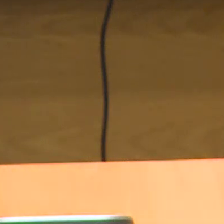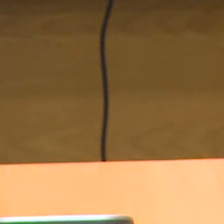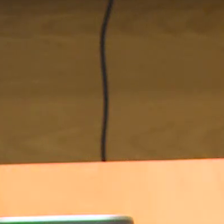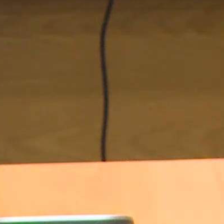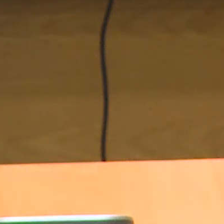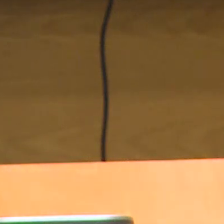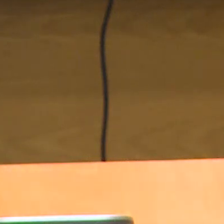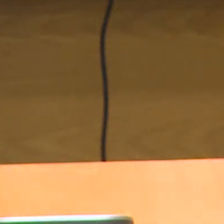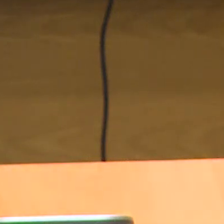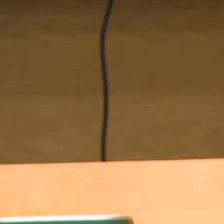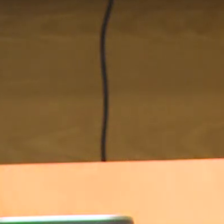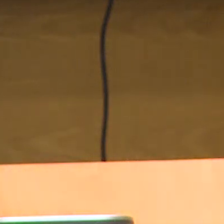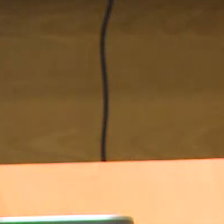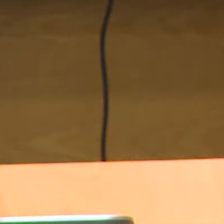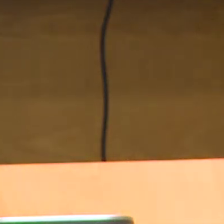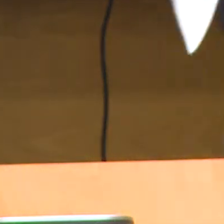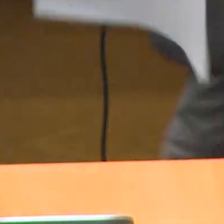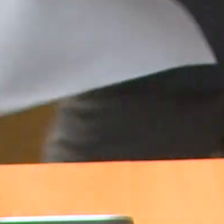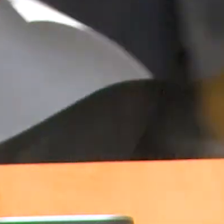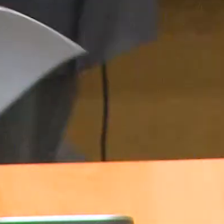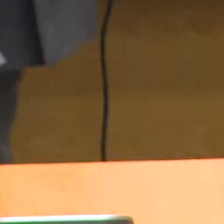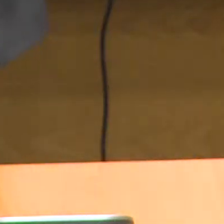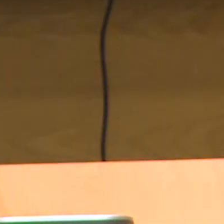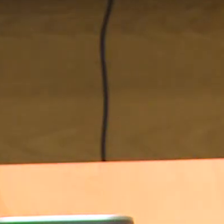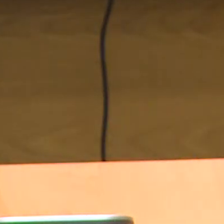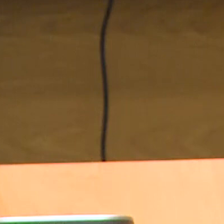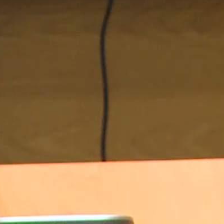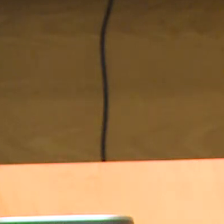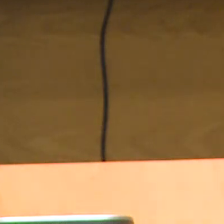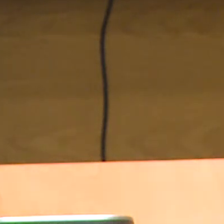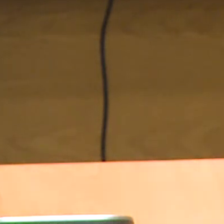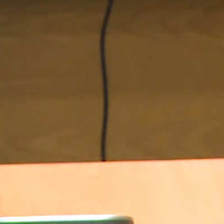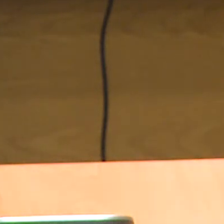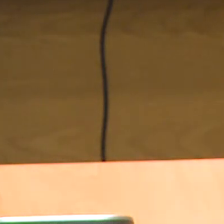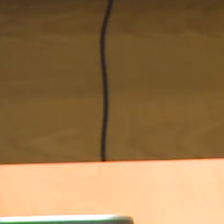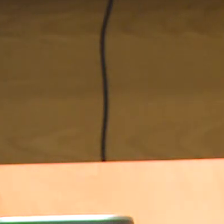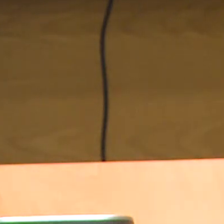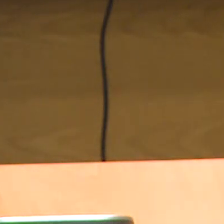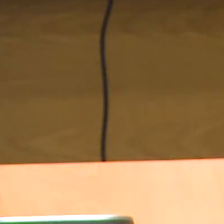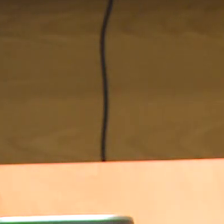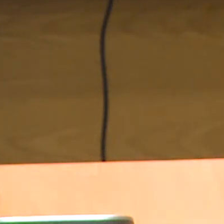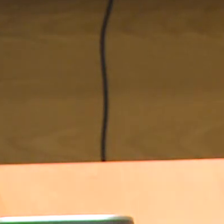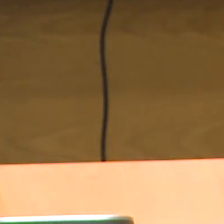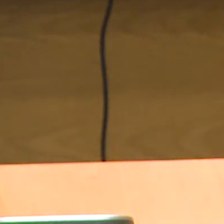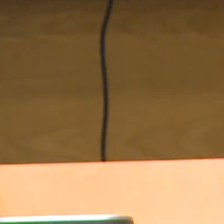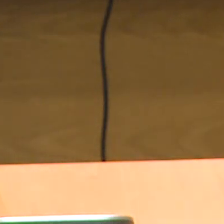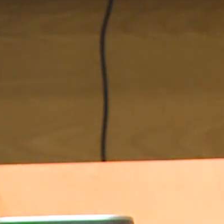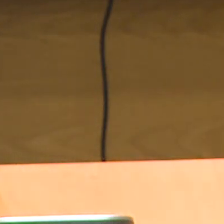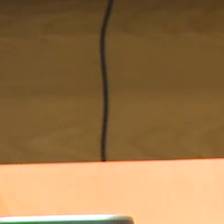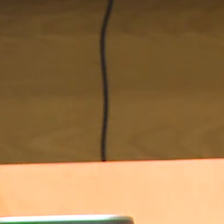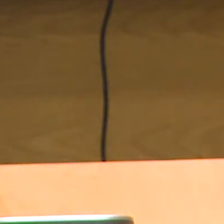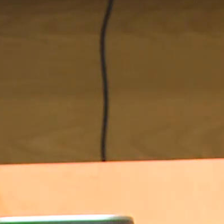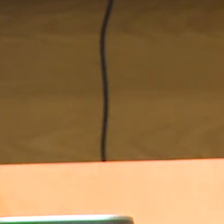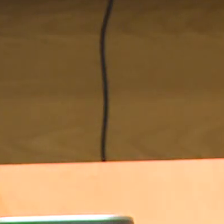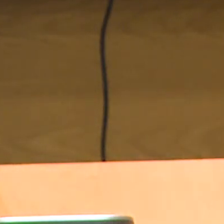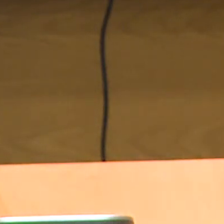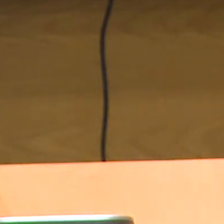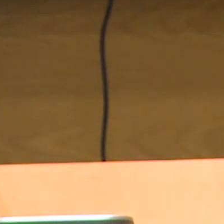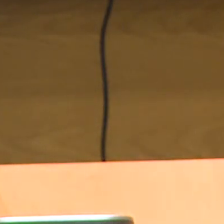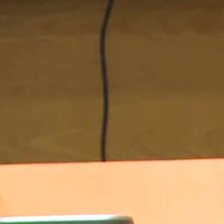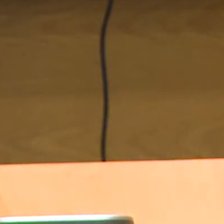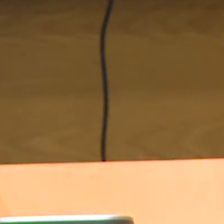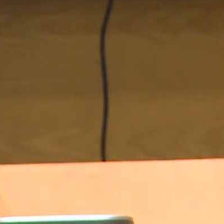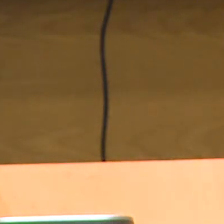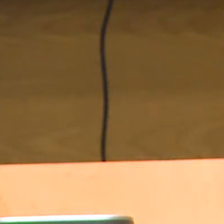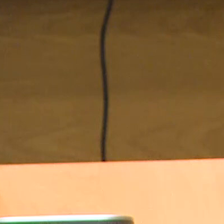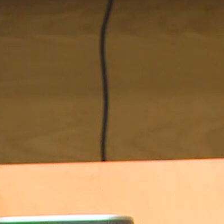Curso. Às 9 horas e 30 minutos, presentes senhores deputados: Aloysio Santos, Ana do Gás, André Martins Rezende, Antônio Pereira, Ariston, Arnaldo Melo, Carlos